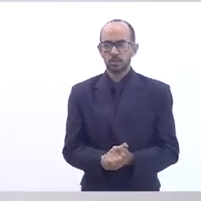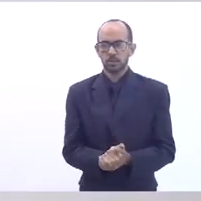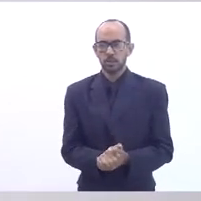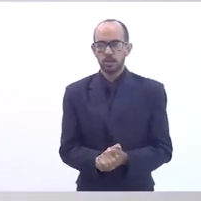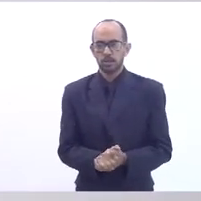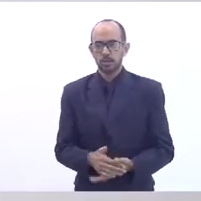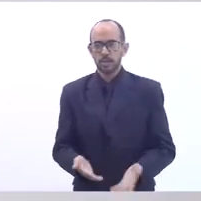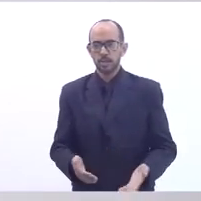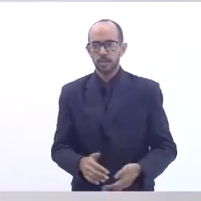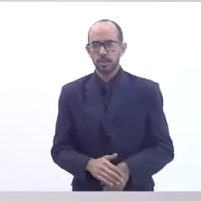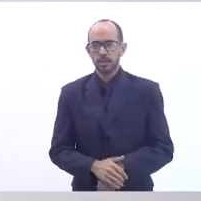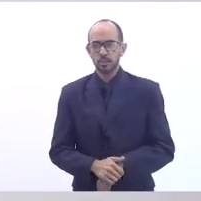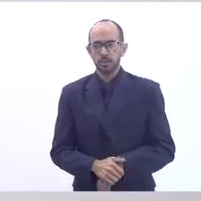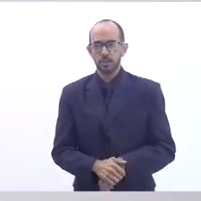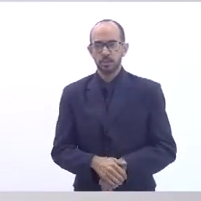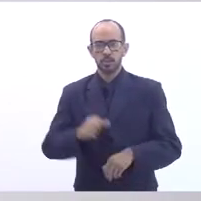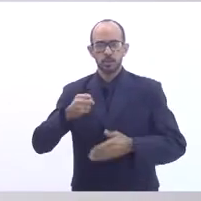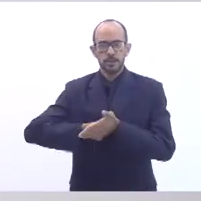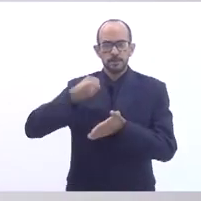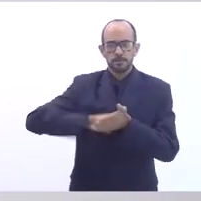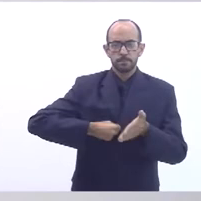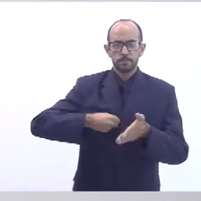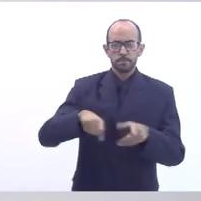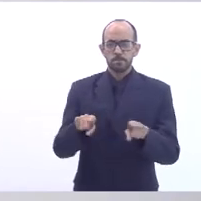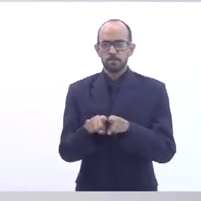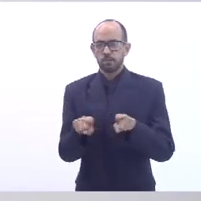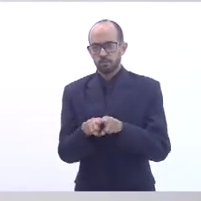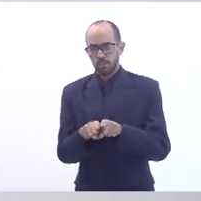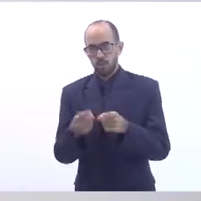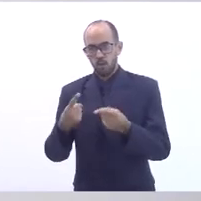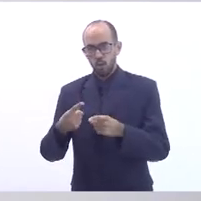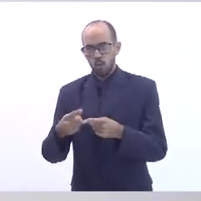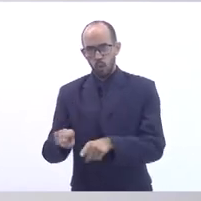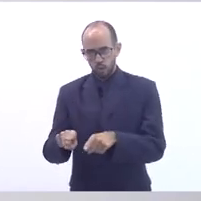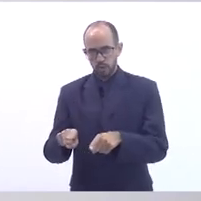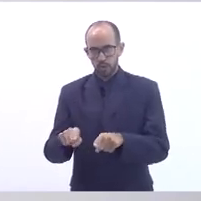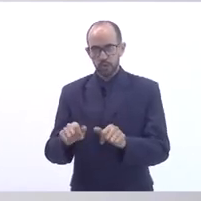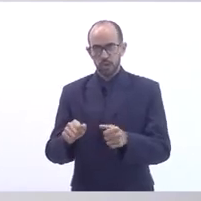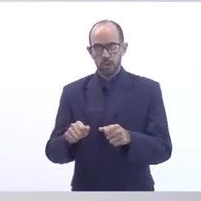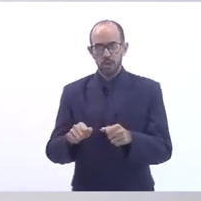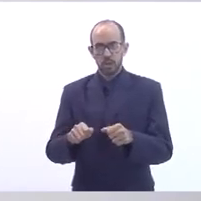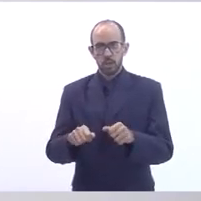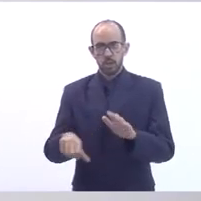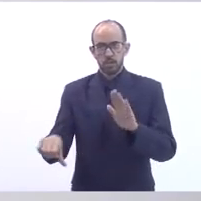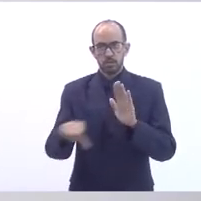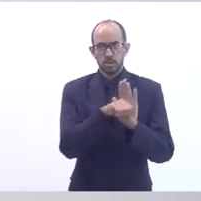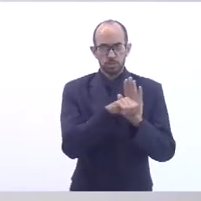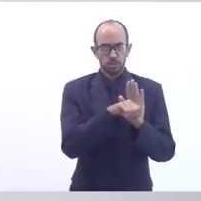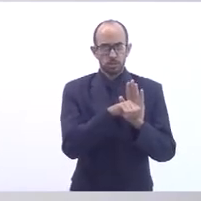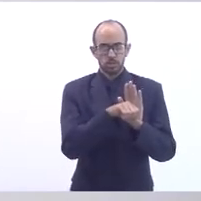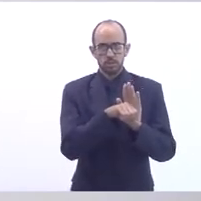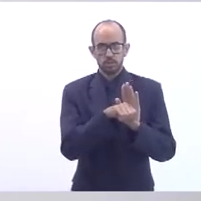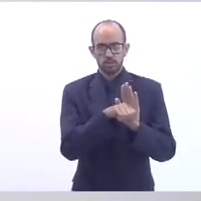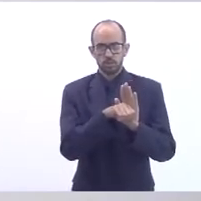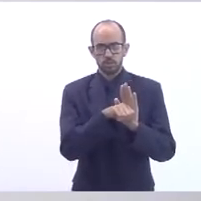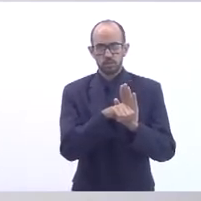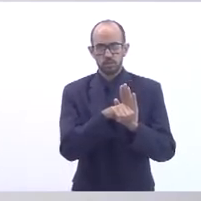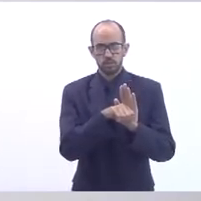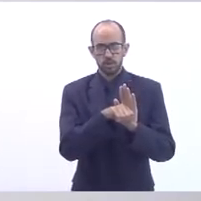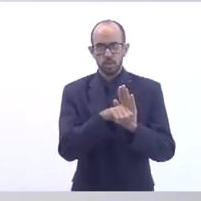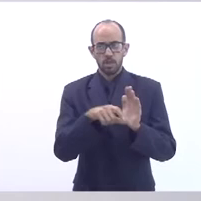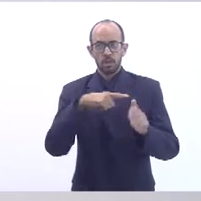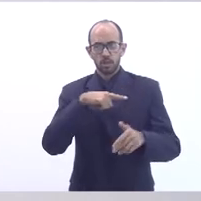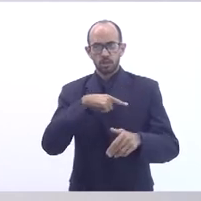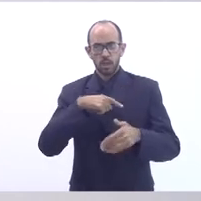uma frente Ampla de luta contra pela descriminalização EA legalização que envolva não só